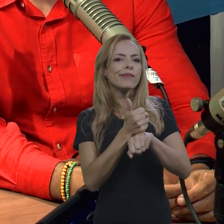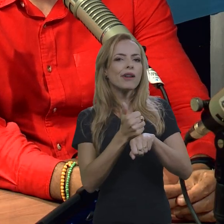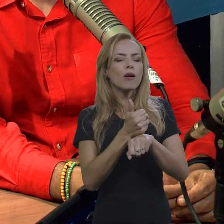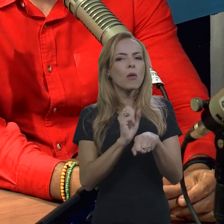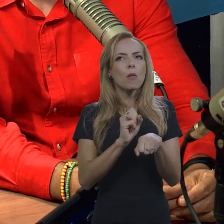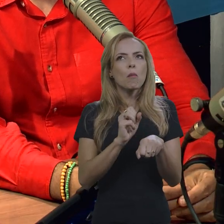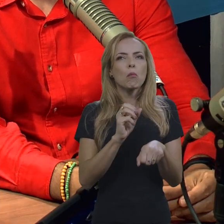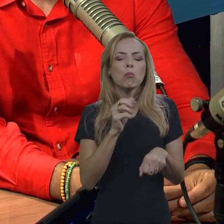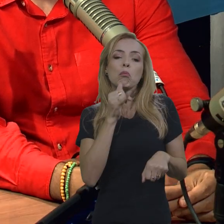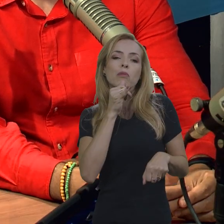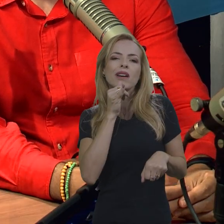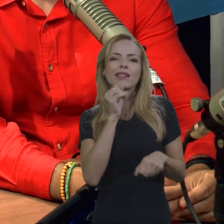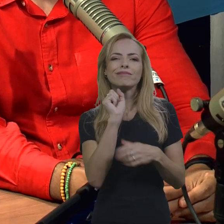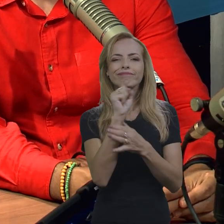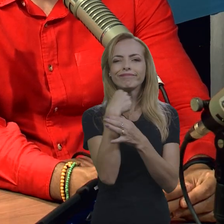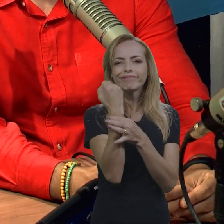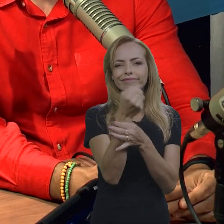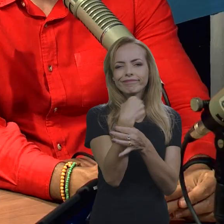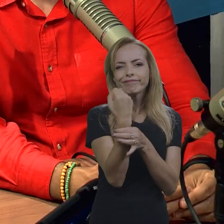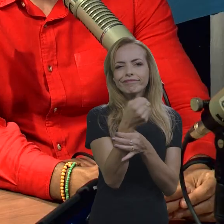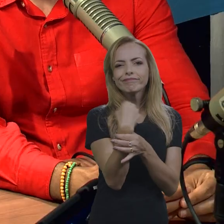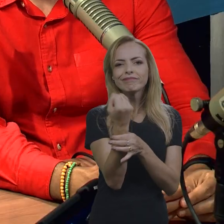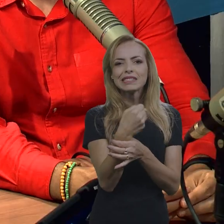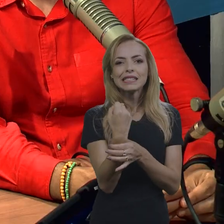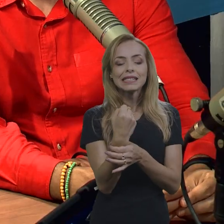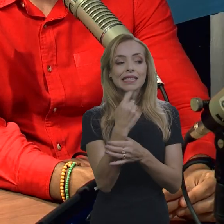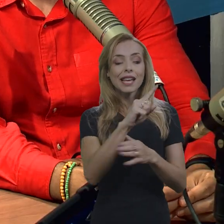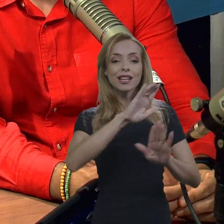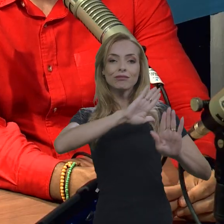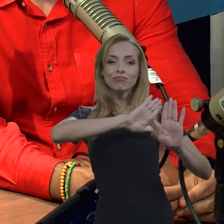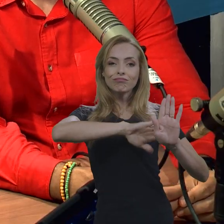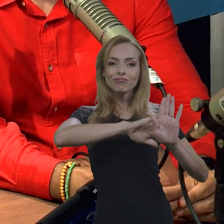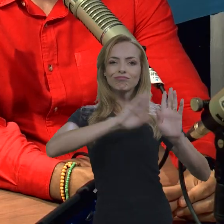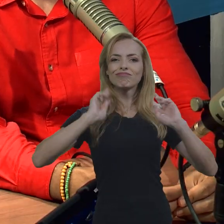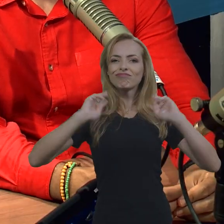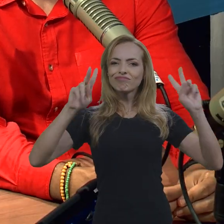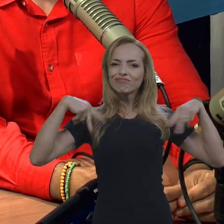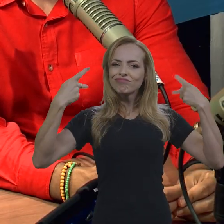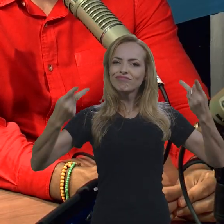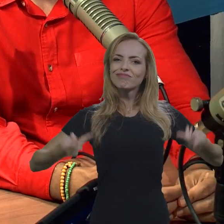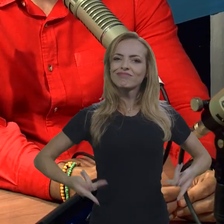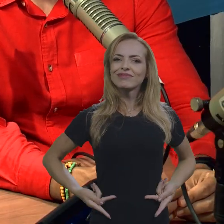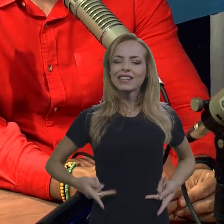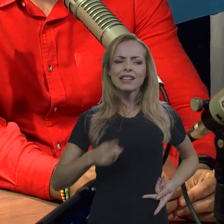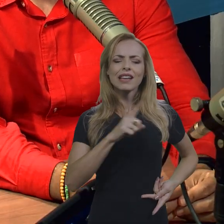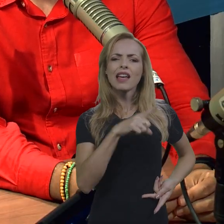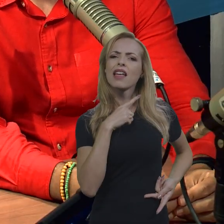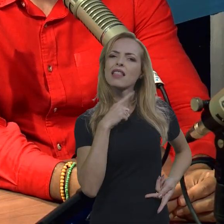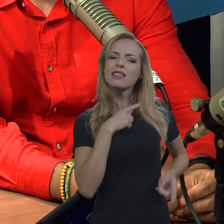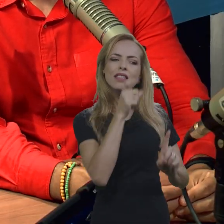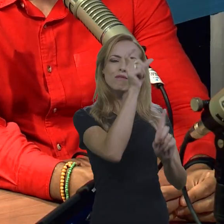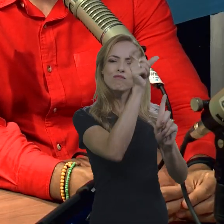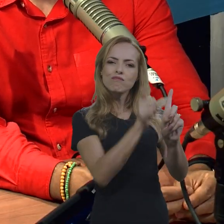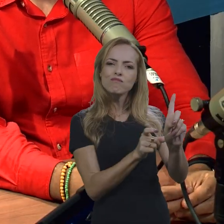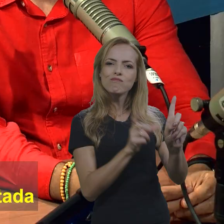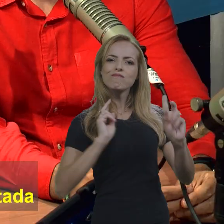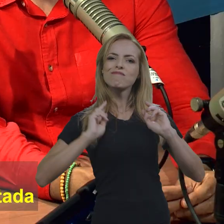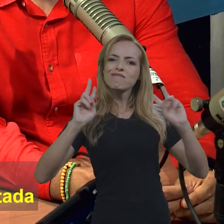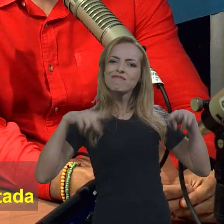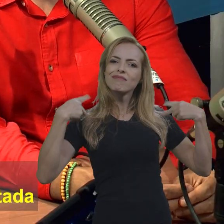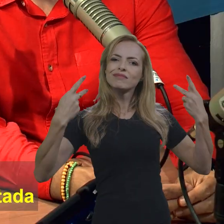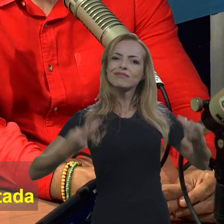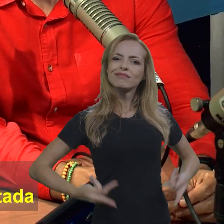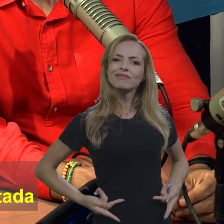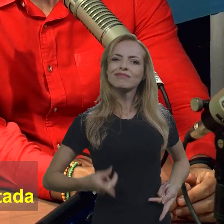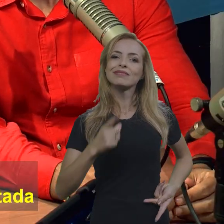profissional, um fisioterapeuta, atrás daquele ser humano, daquela perna que está doendo, tem um ser humano. Como